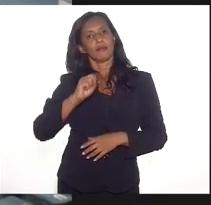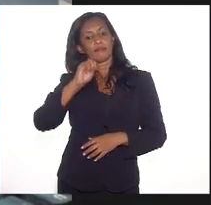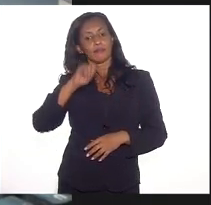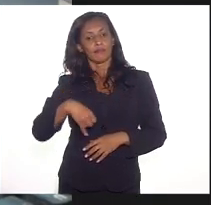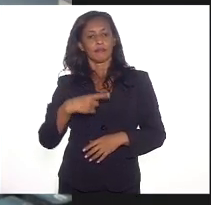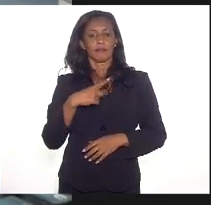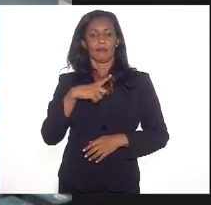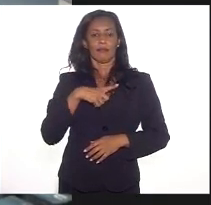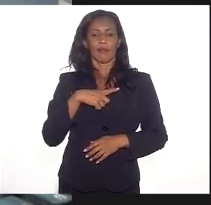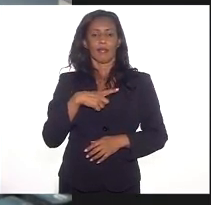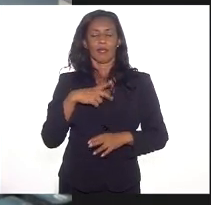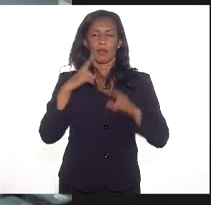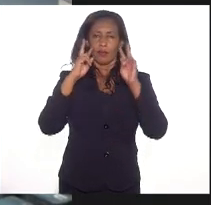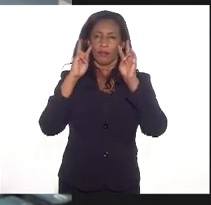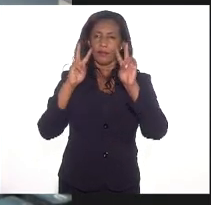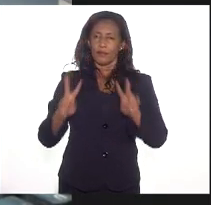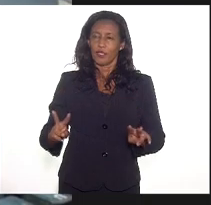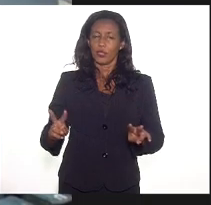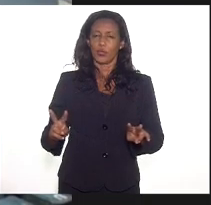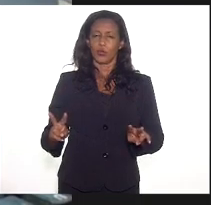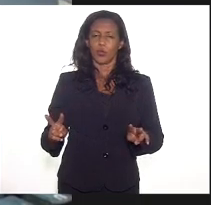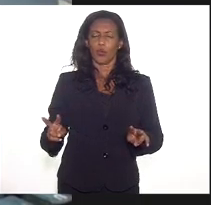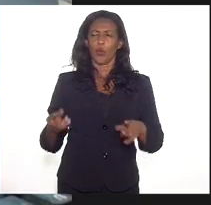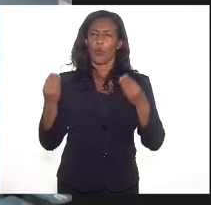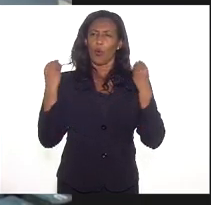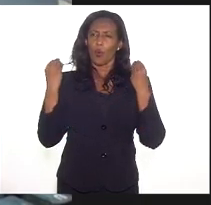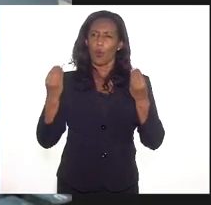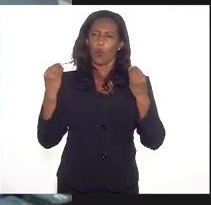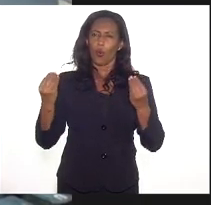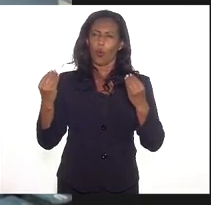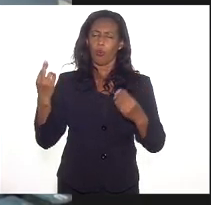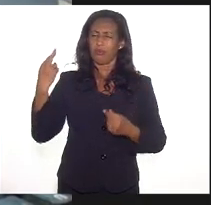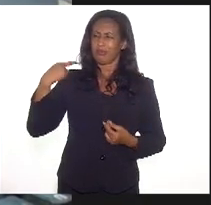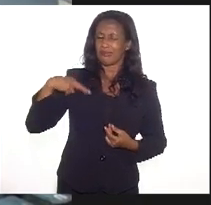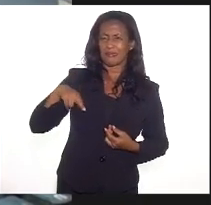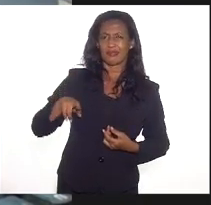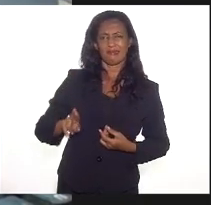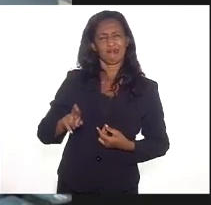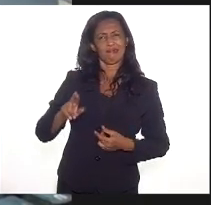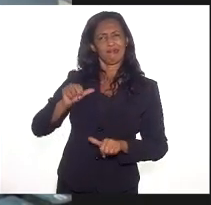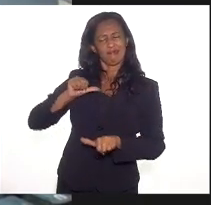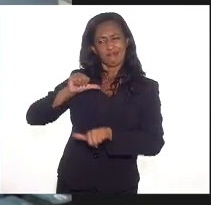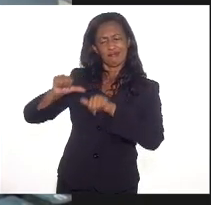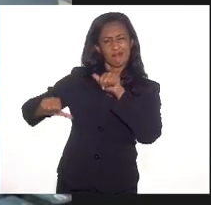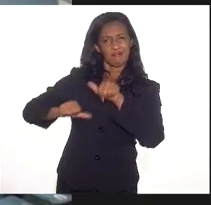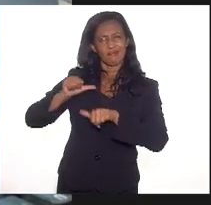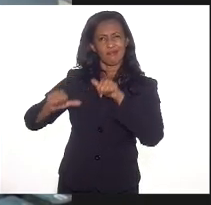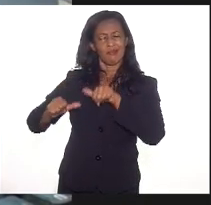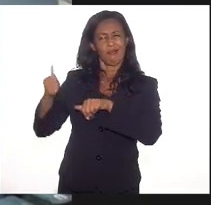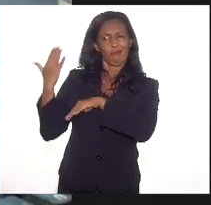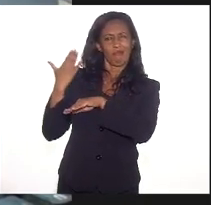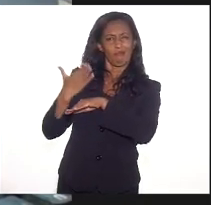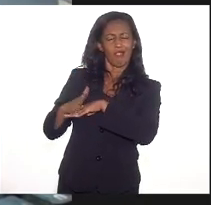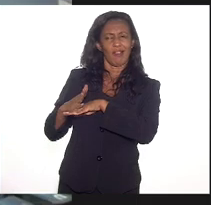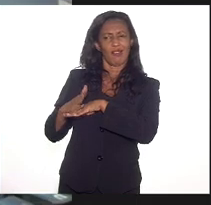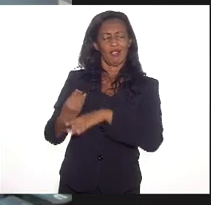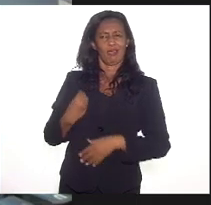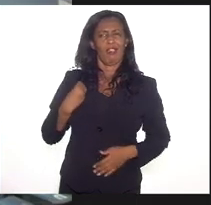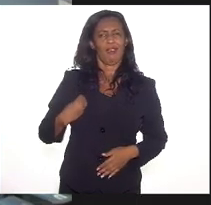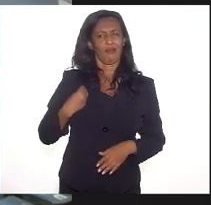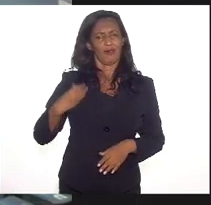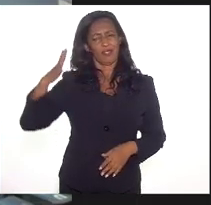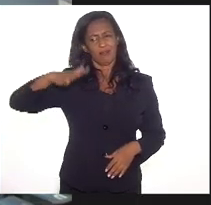gente tem visto o quanto que a intolerância religiosa se tornou prática no cotidiano da